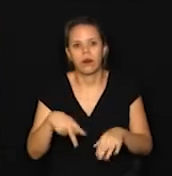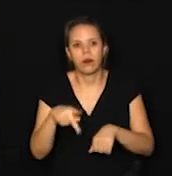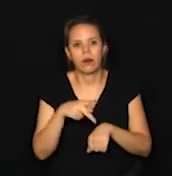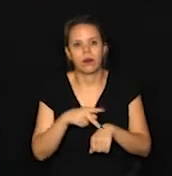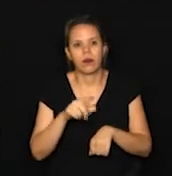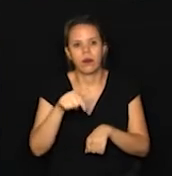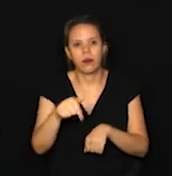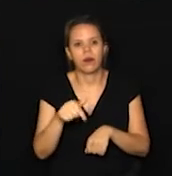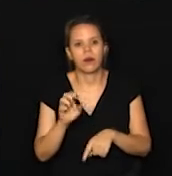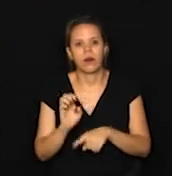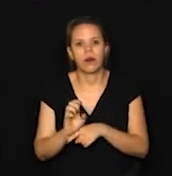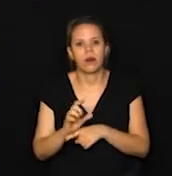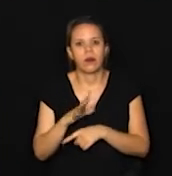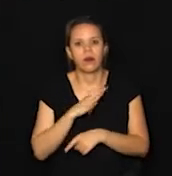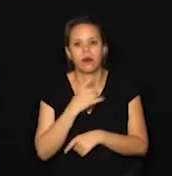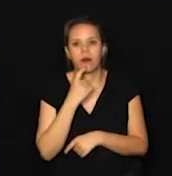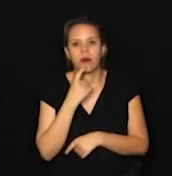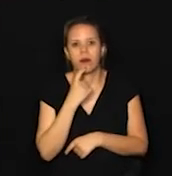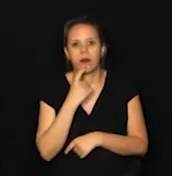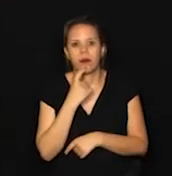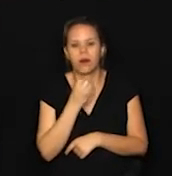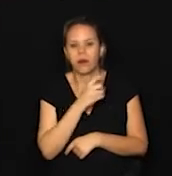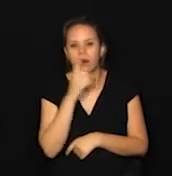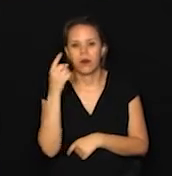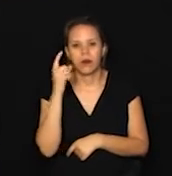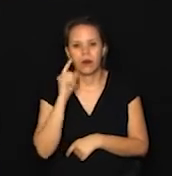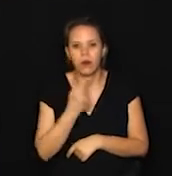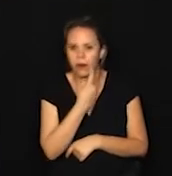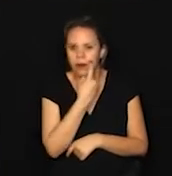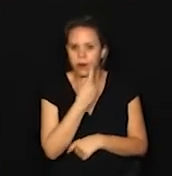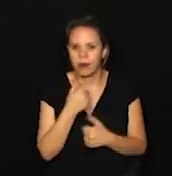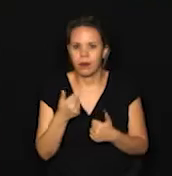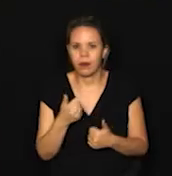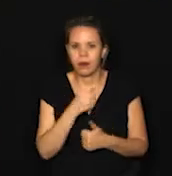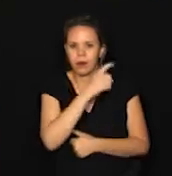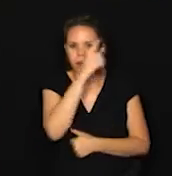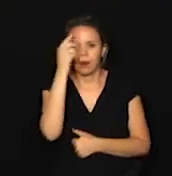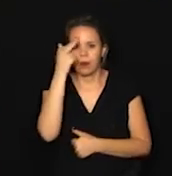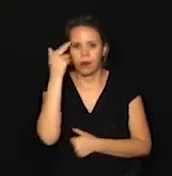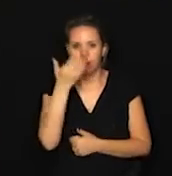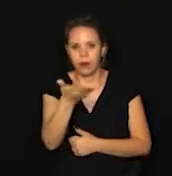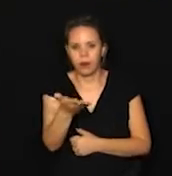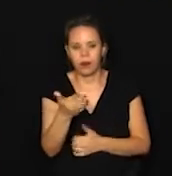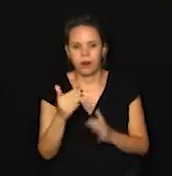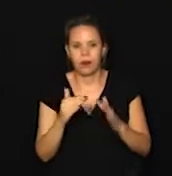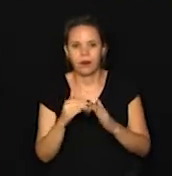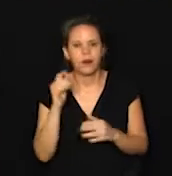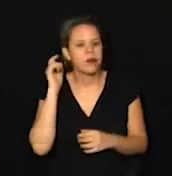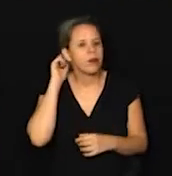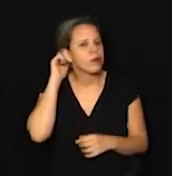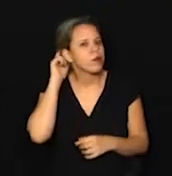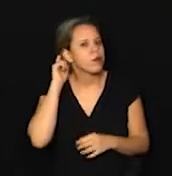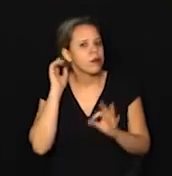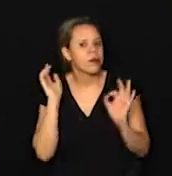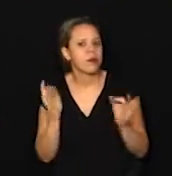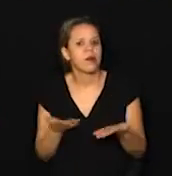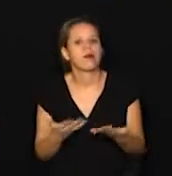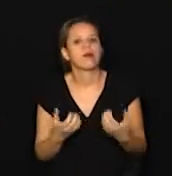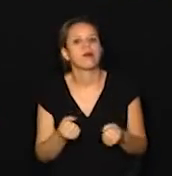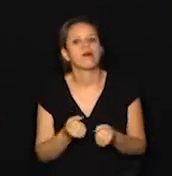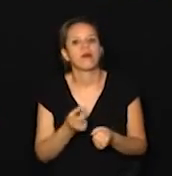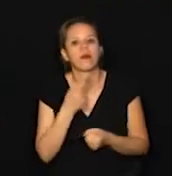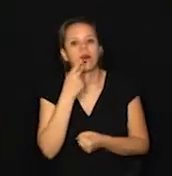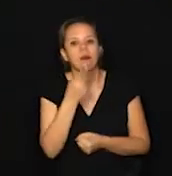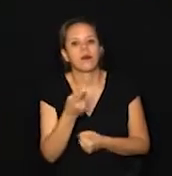depois o estado e a cidade de Campinas. Bom dia, Mena. Bom dia, Gabriel. Bom dia a você que está em casa. É isso mesmo, vamos